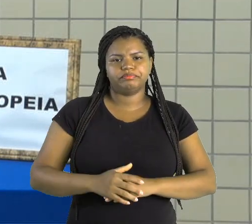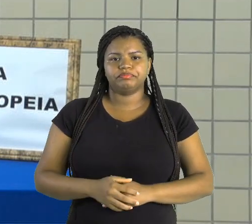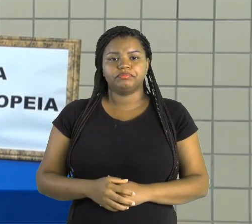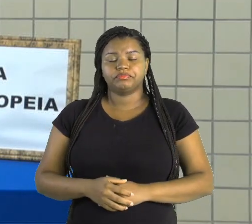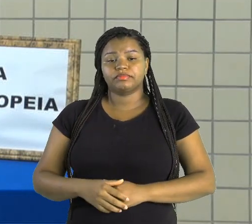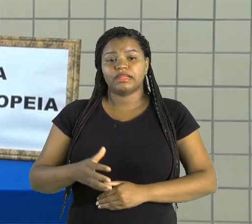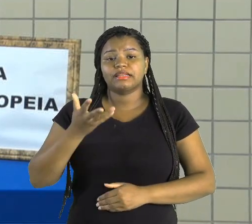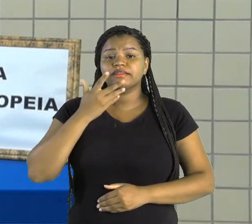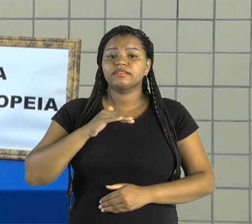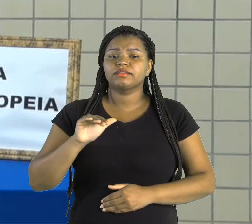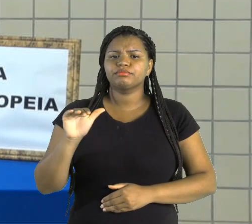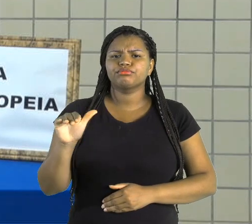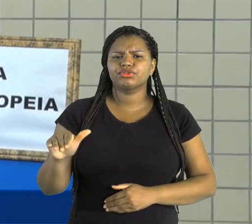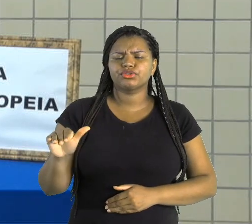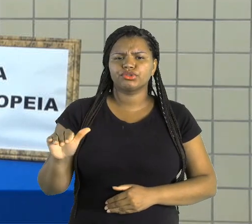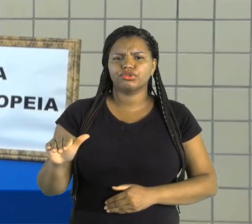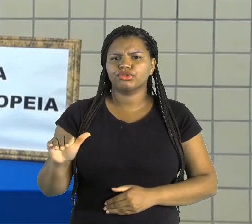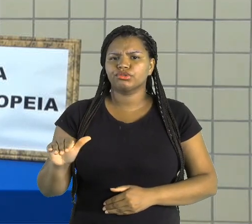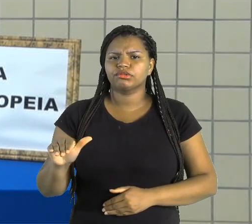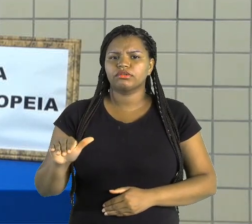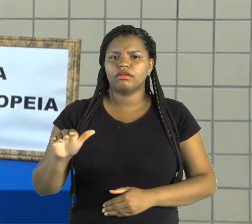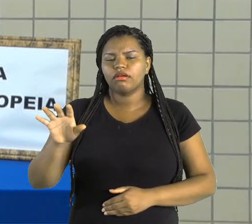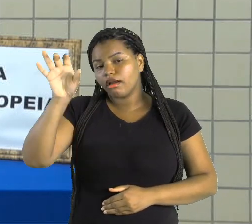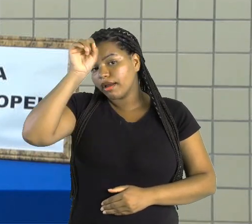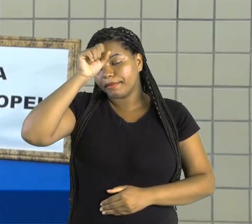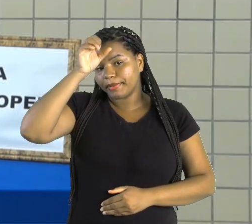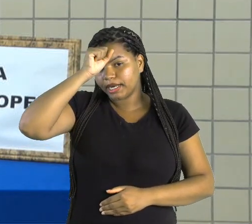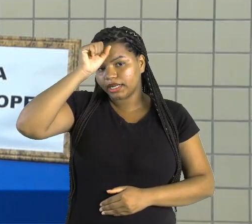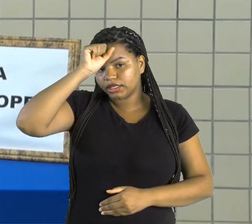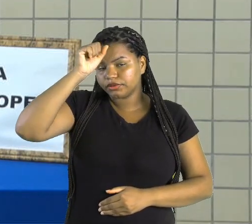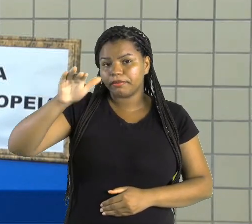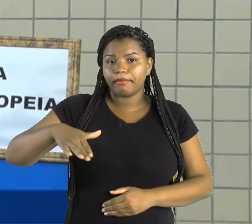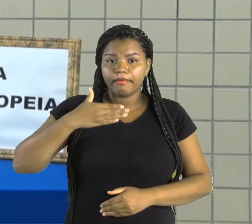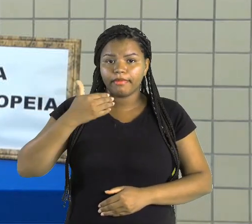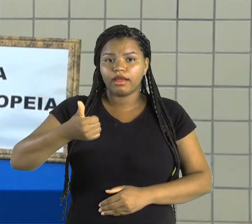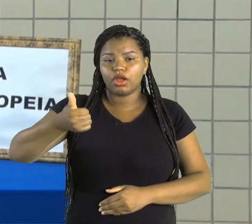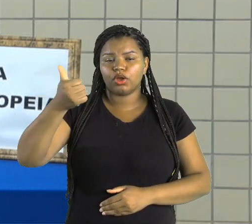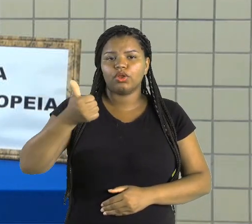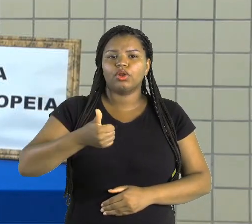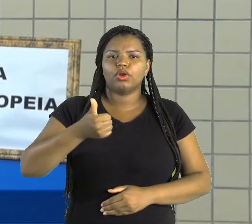crianças pequenas, elas aprendem melhor